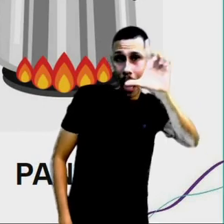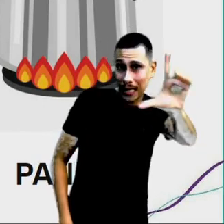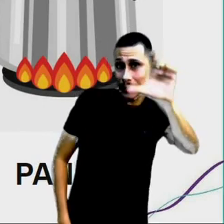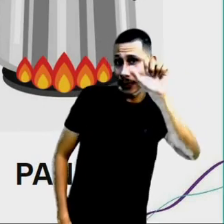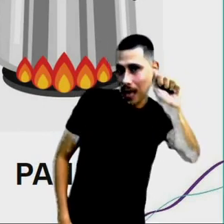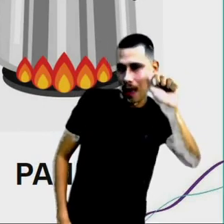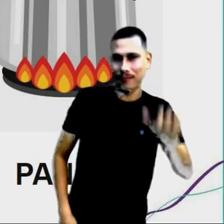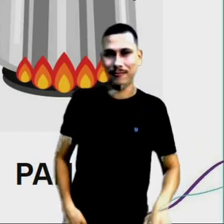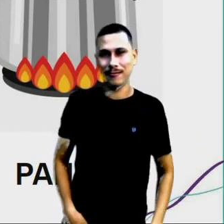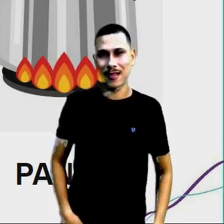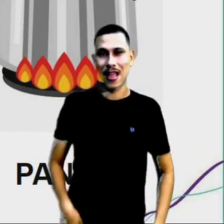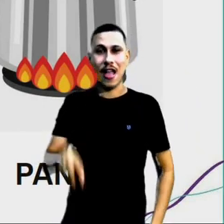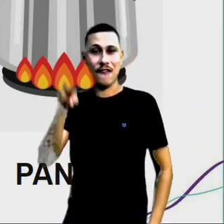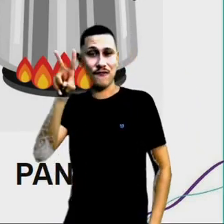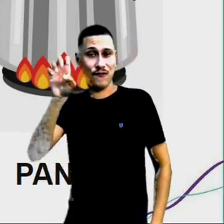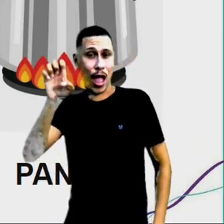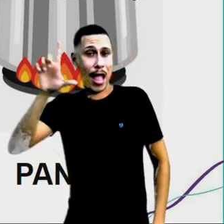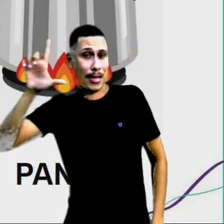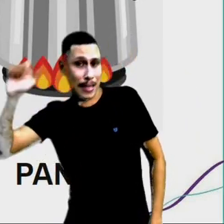vela,